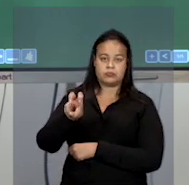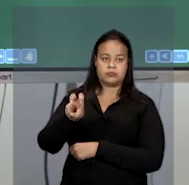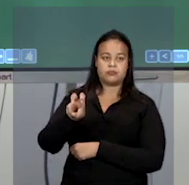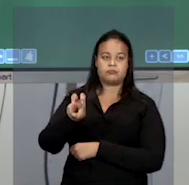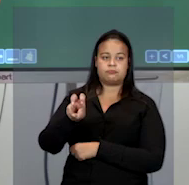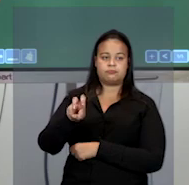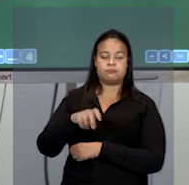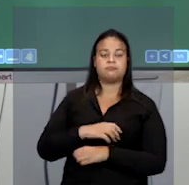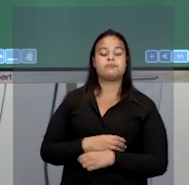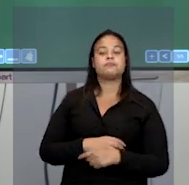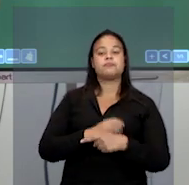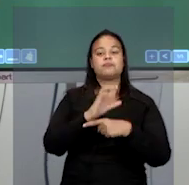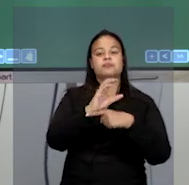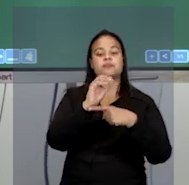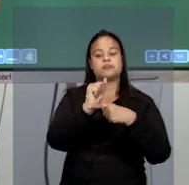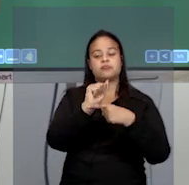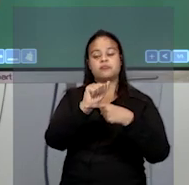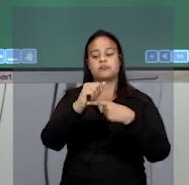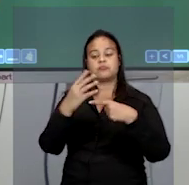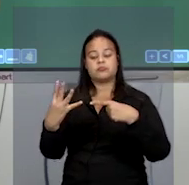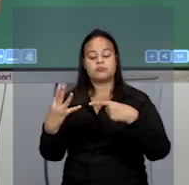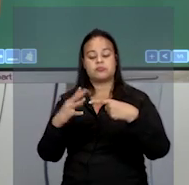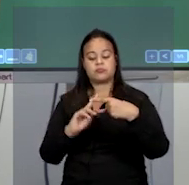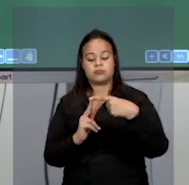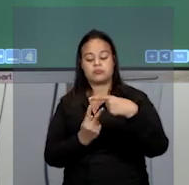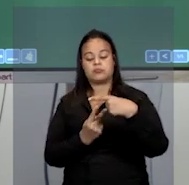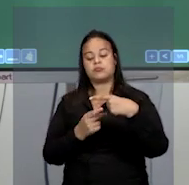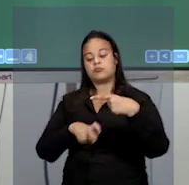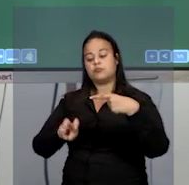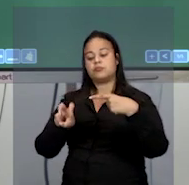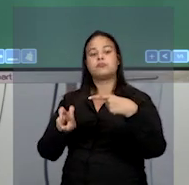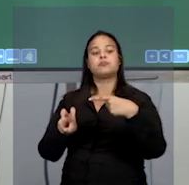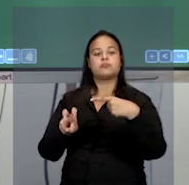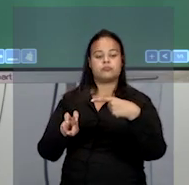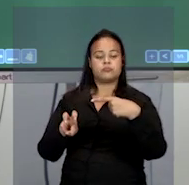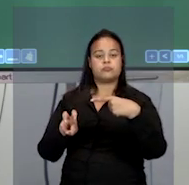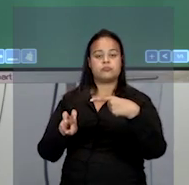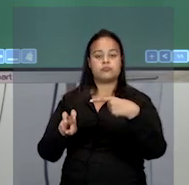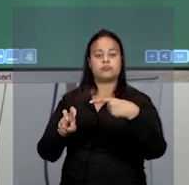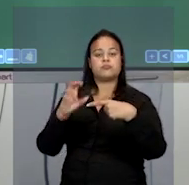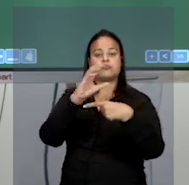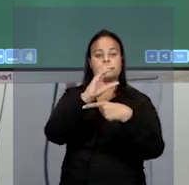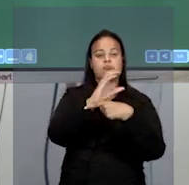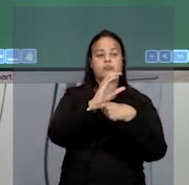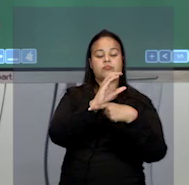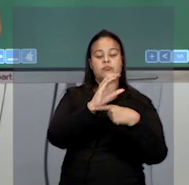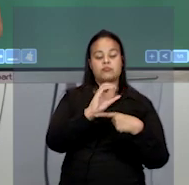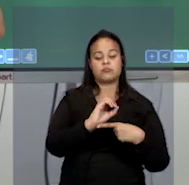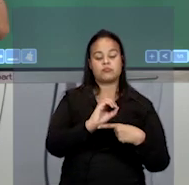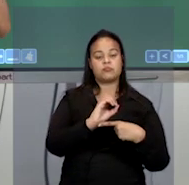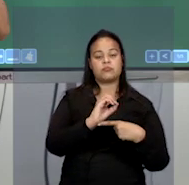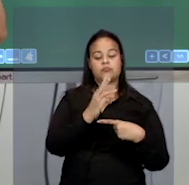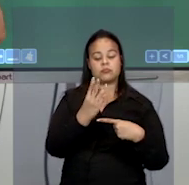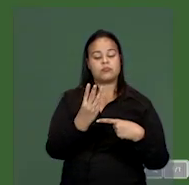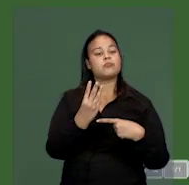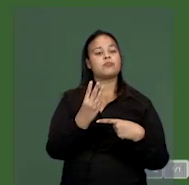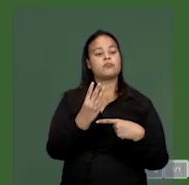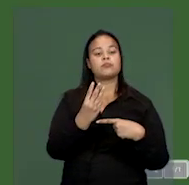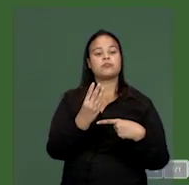adjacente é 4, hipotenusa é 5. Cateto oposto é